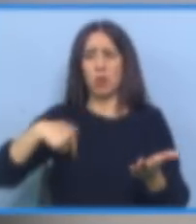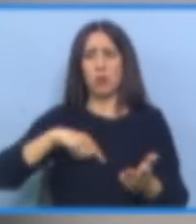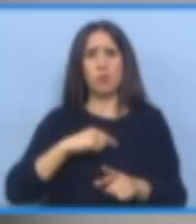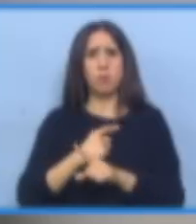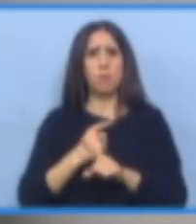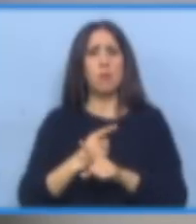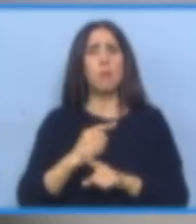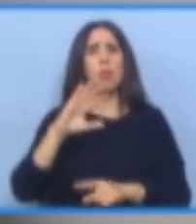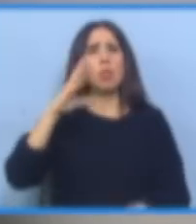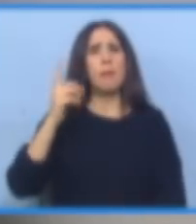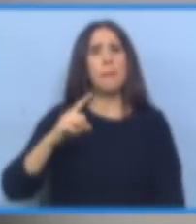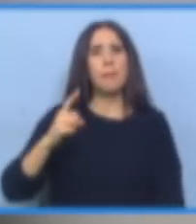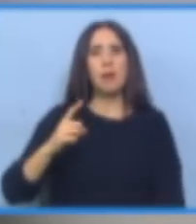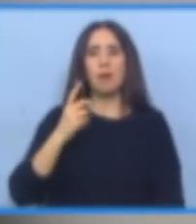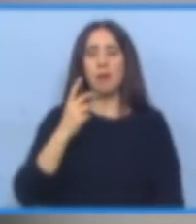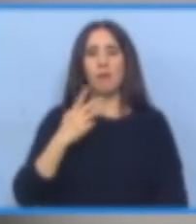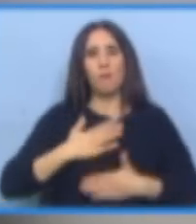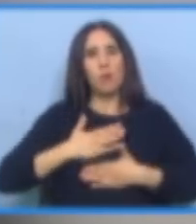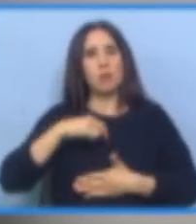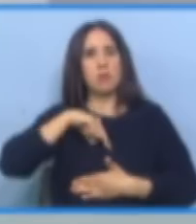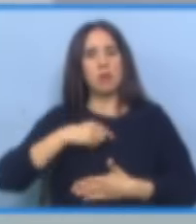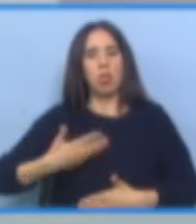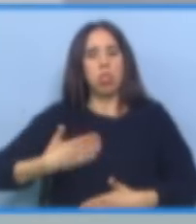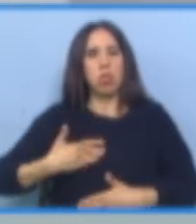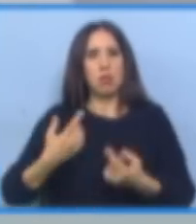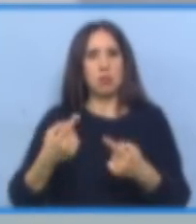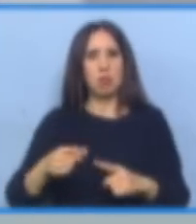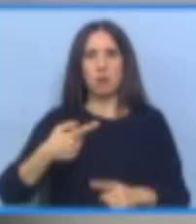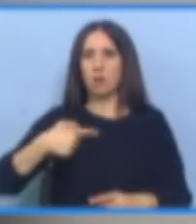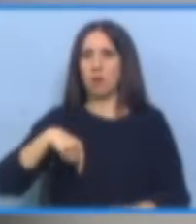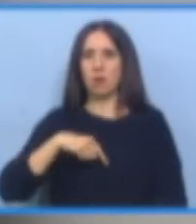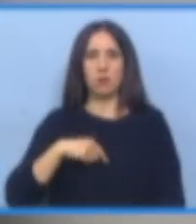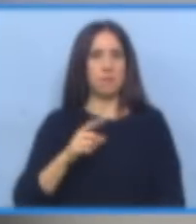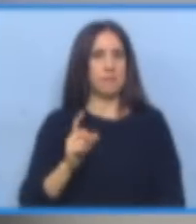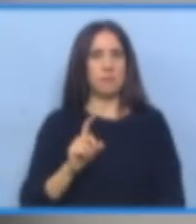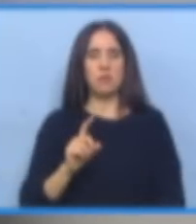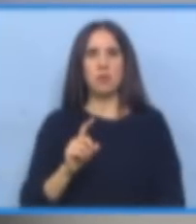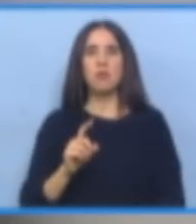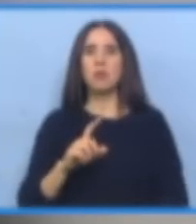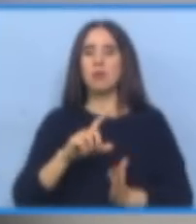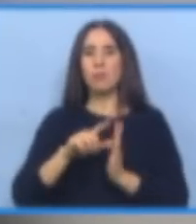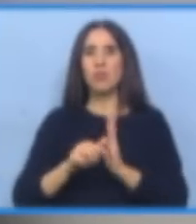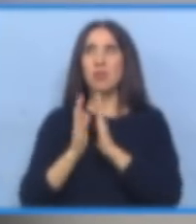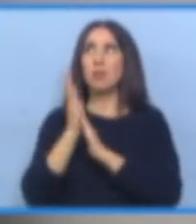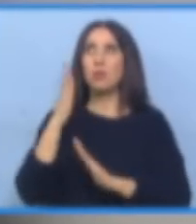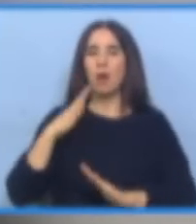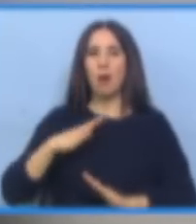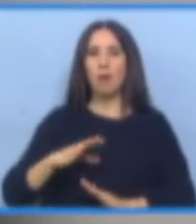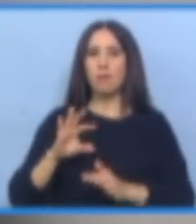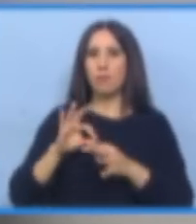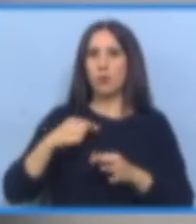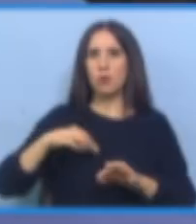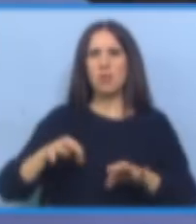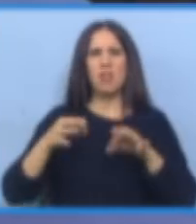ter medo muitas vezes de viver a nossa vocação. Nós não podemos adiar o projeto de Deus a nosso